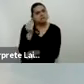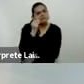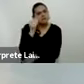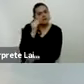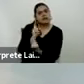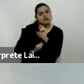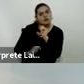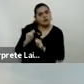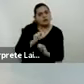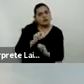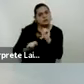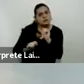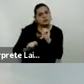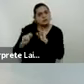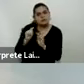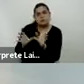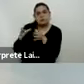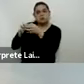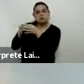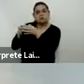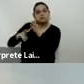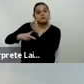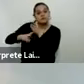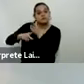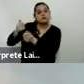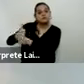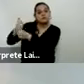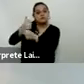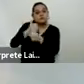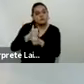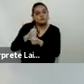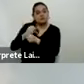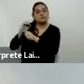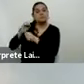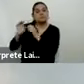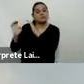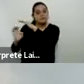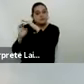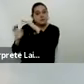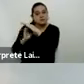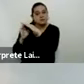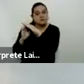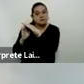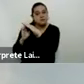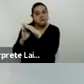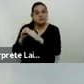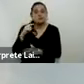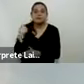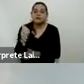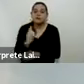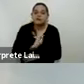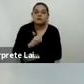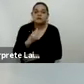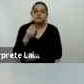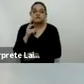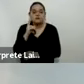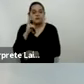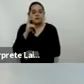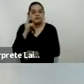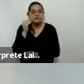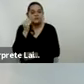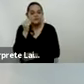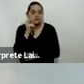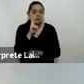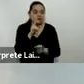tentar estender os acordos que vamos realizar por empresa às demais empresas de